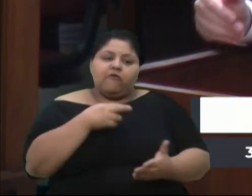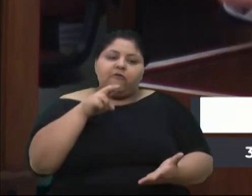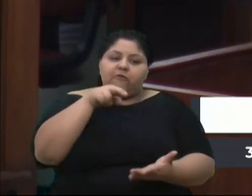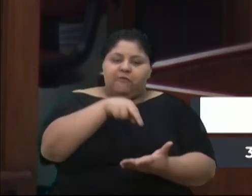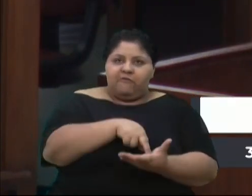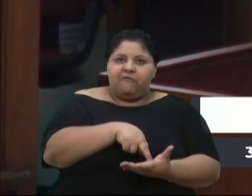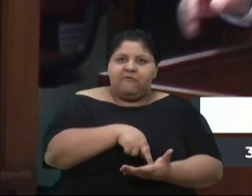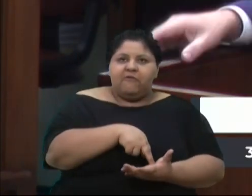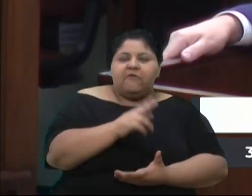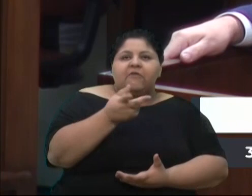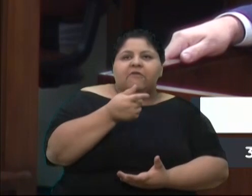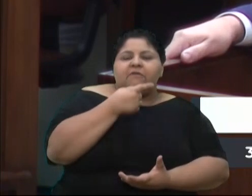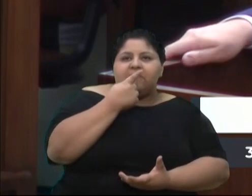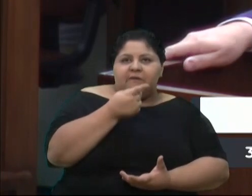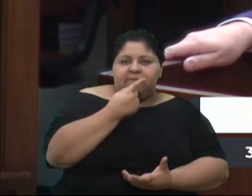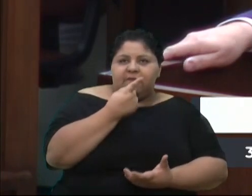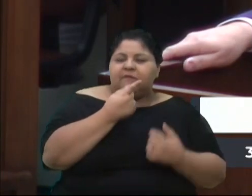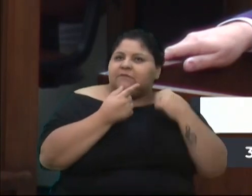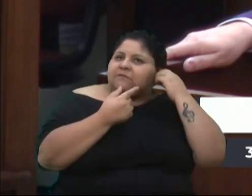dizer que